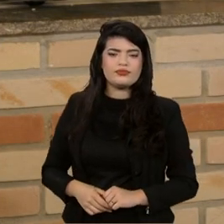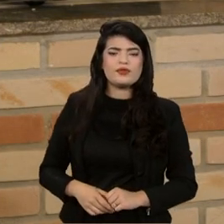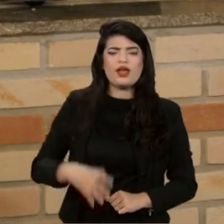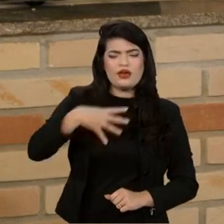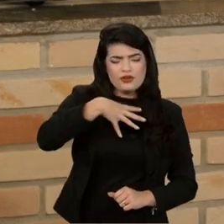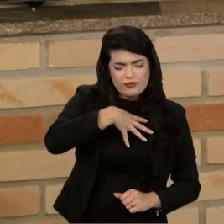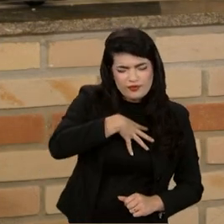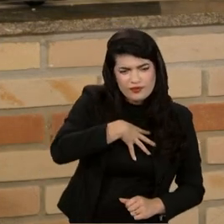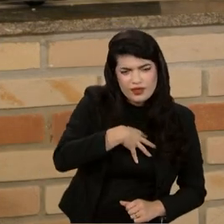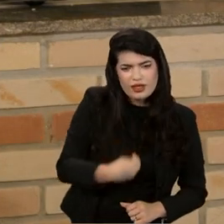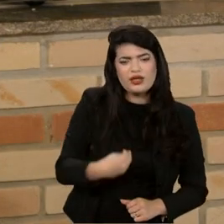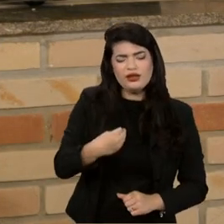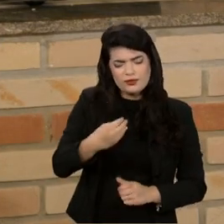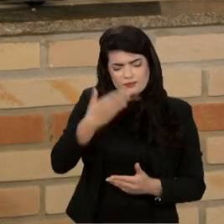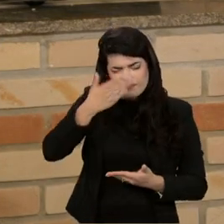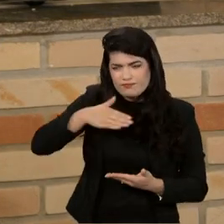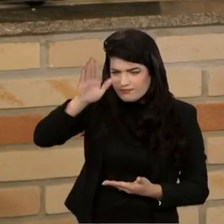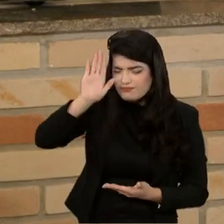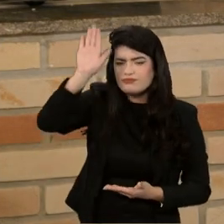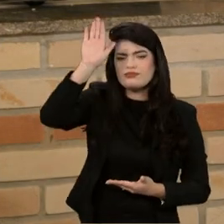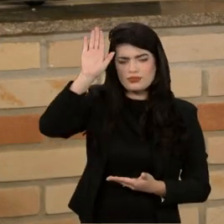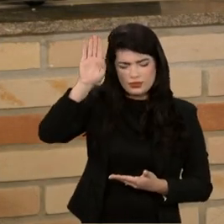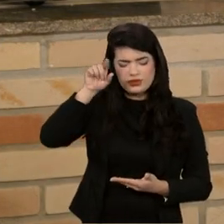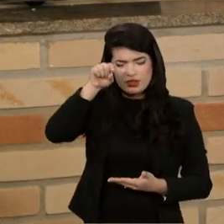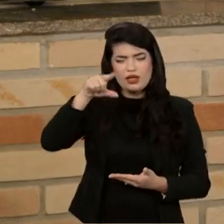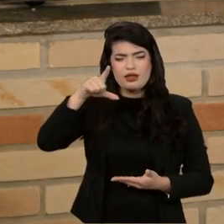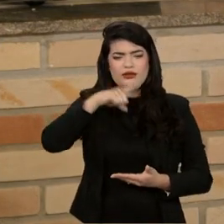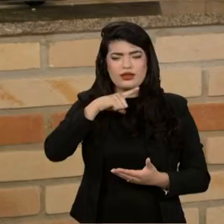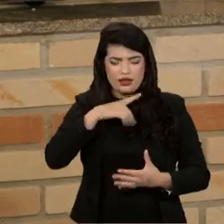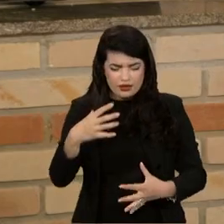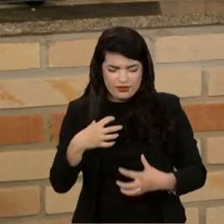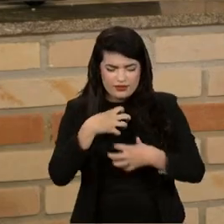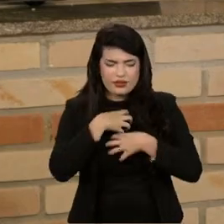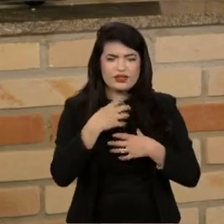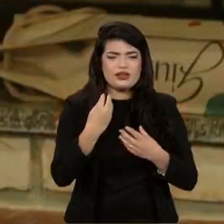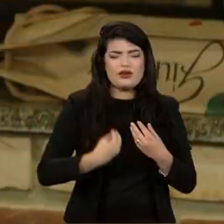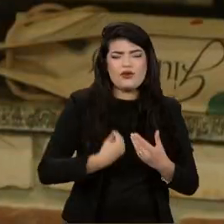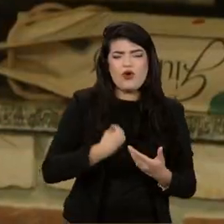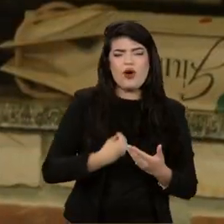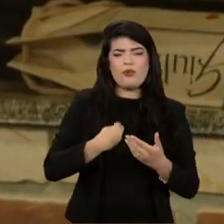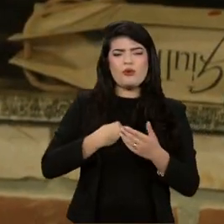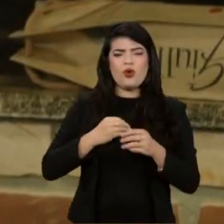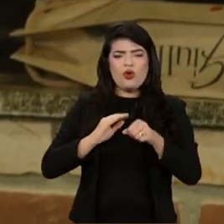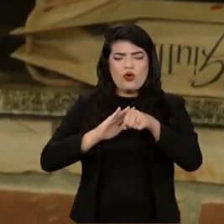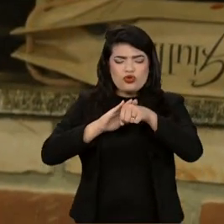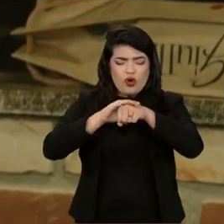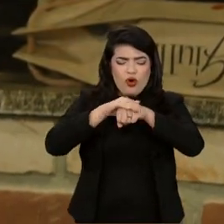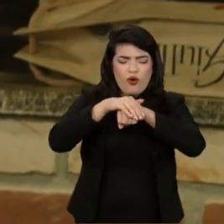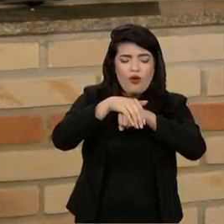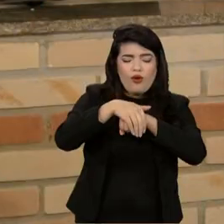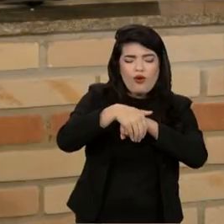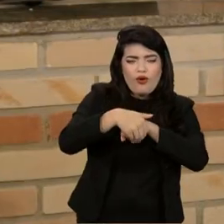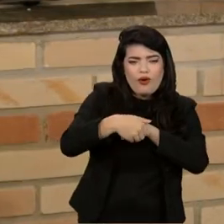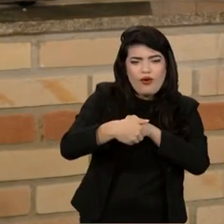Filhos de dois juramentos, todos foi segredo, em noite clarinha.